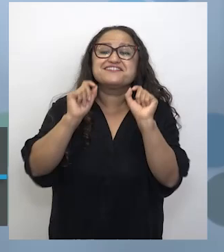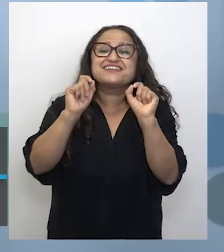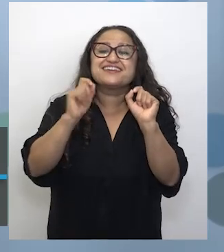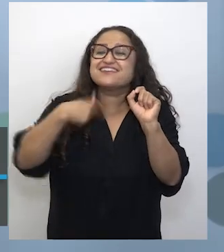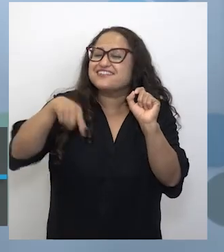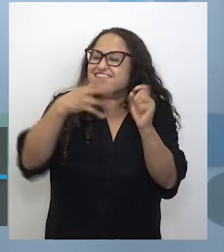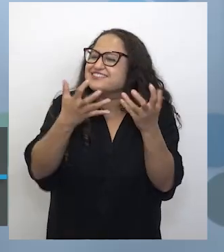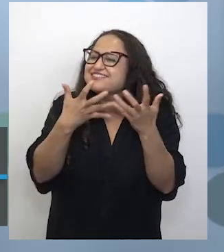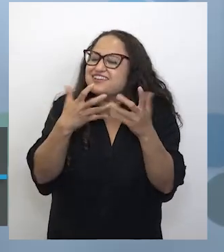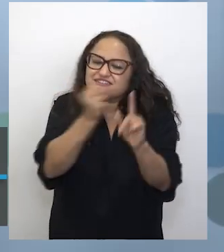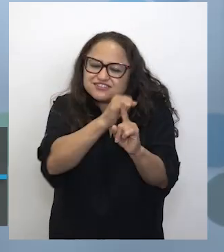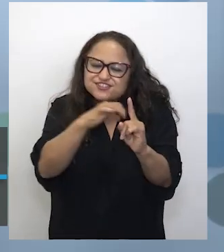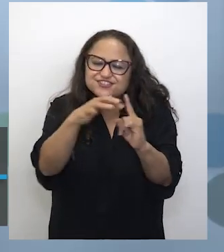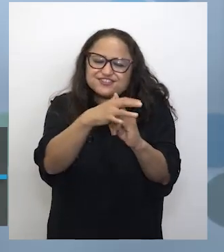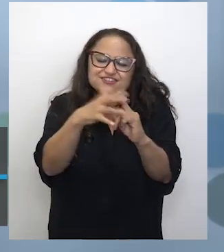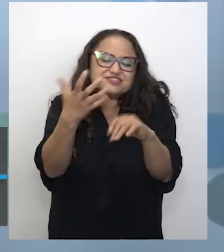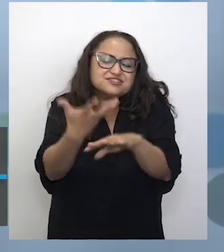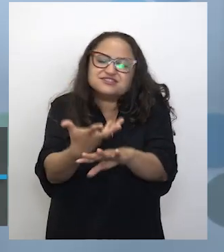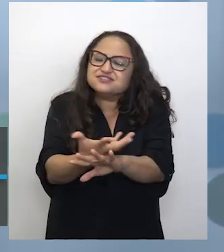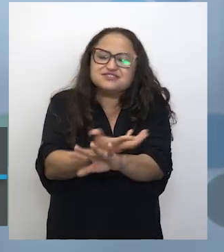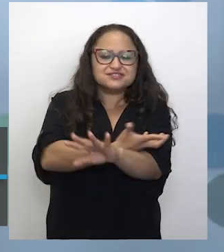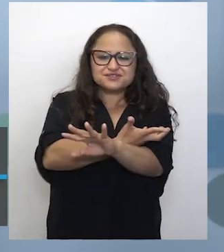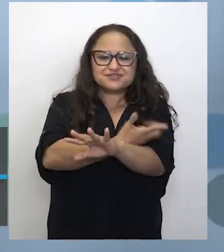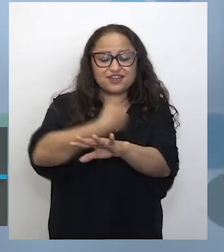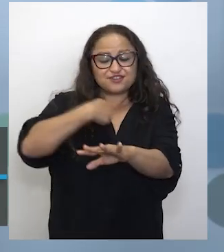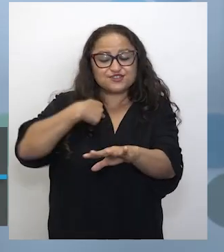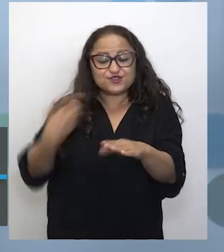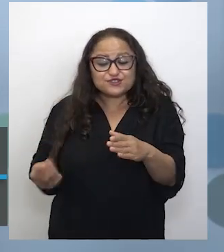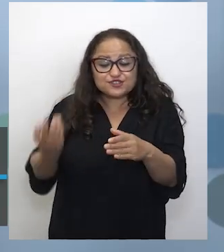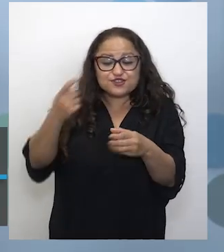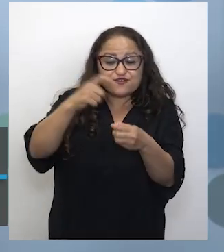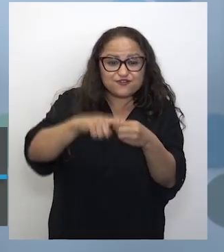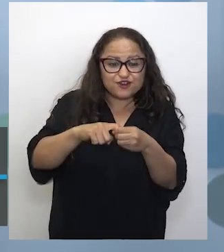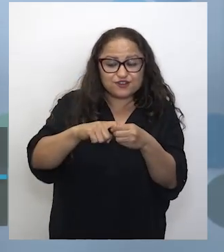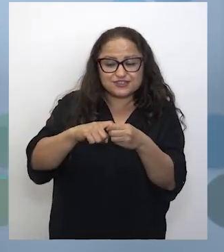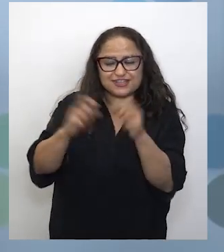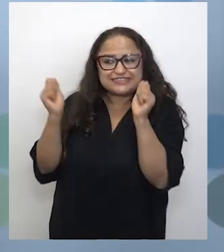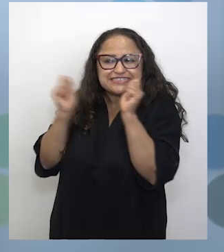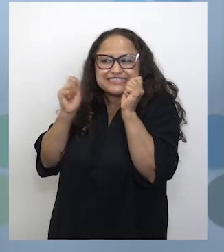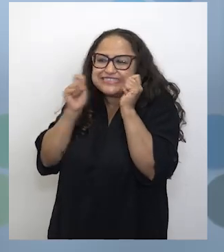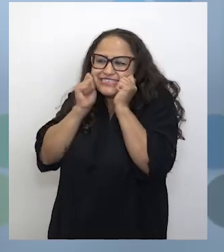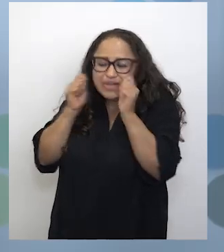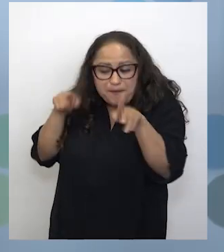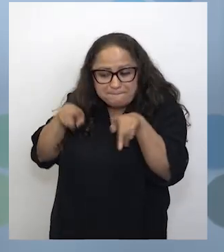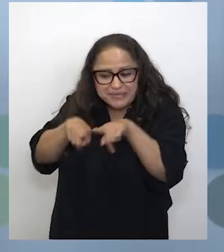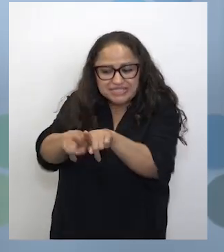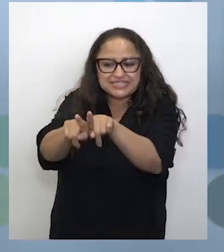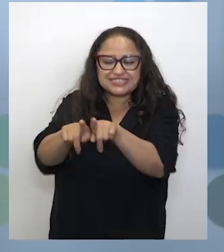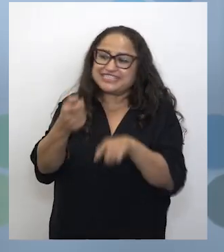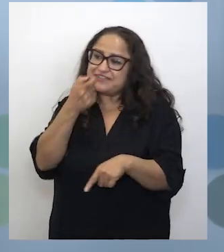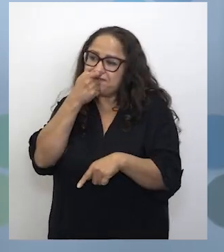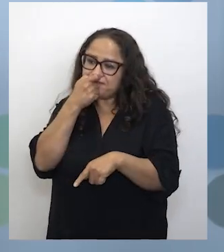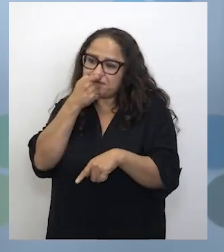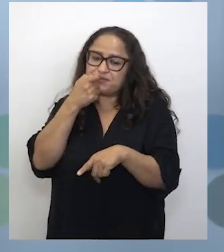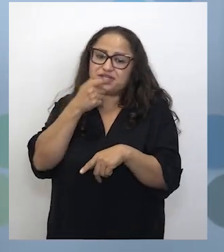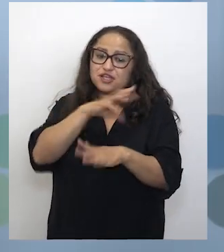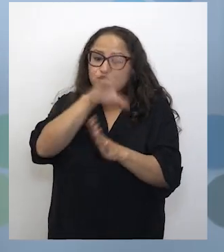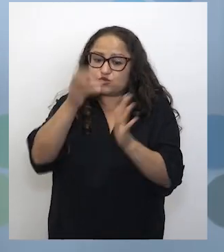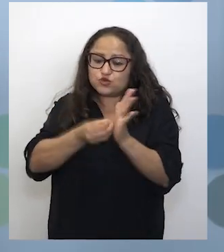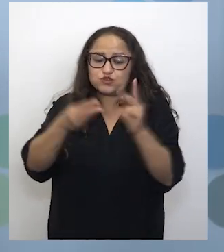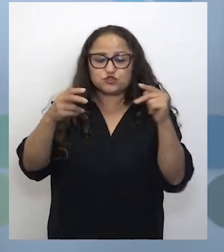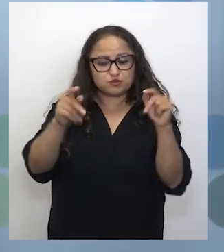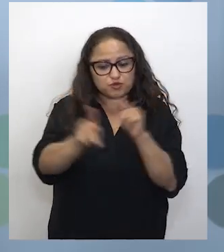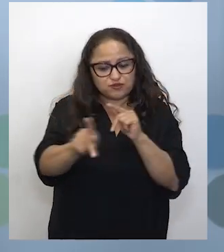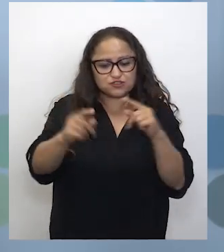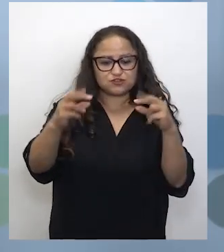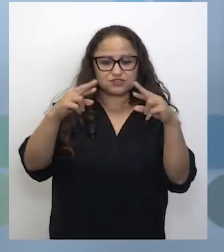Essa sociologia afetiva, estou de volta de férias aqui com a querida Fabi, parceirona, e com todos os professores da rede, os nossos